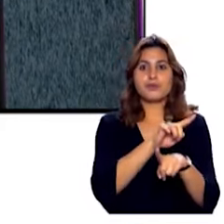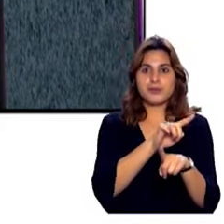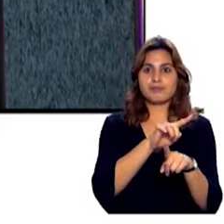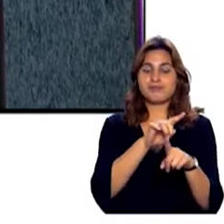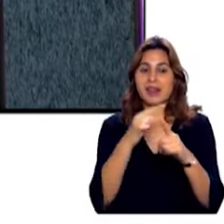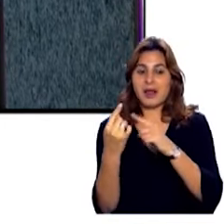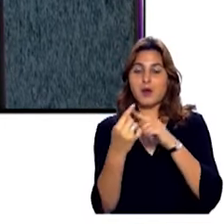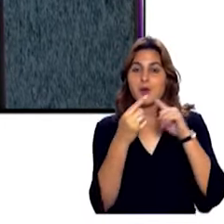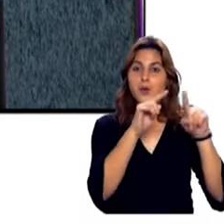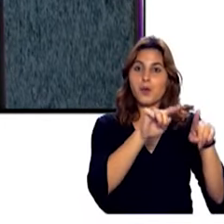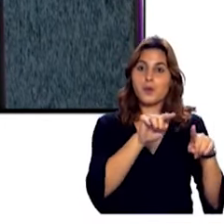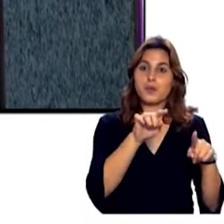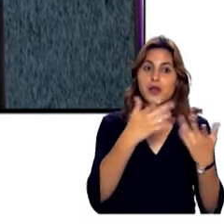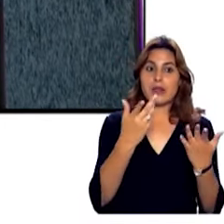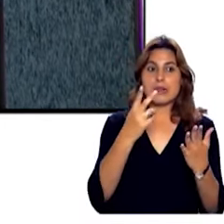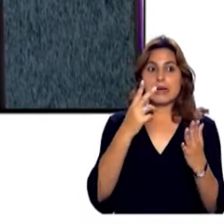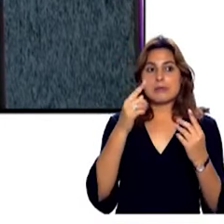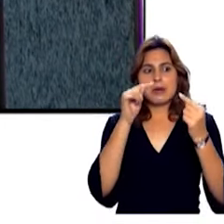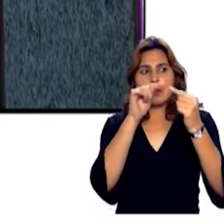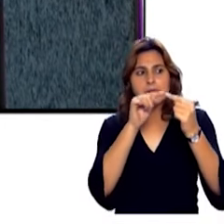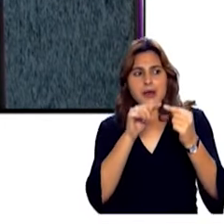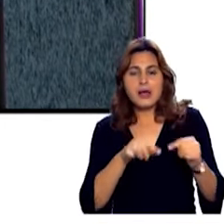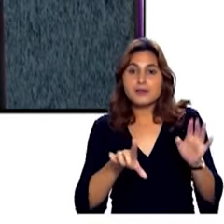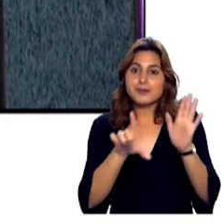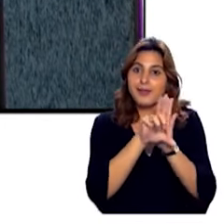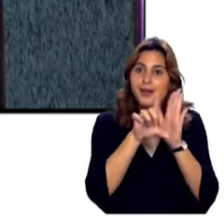Justiça ou de Tribunal Regional